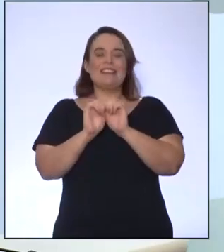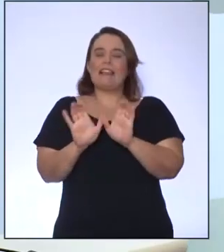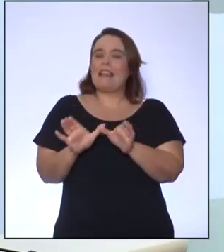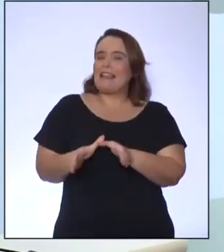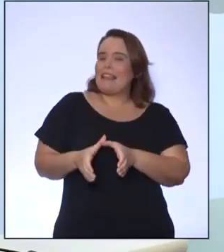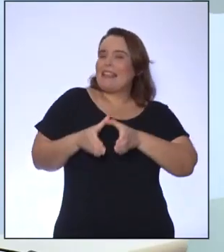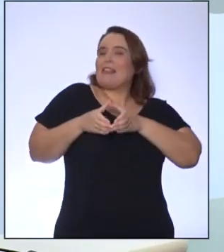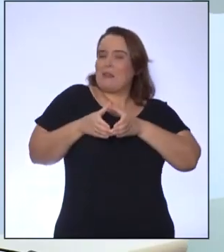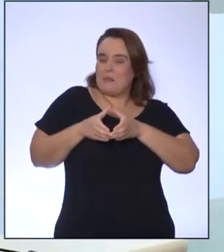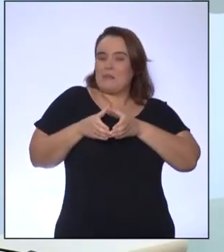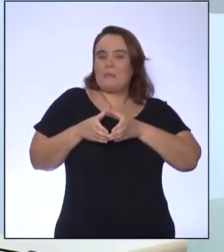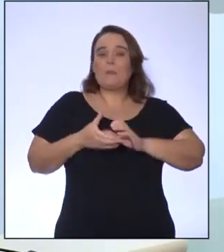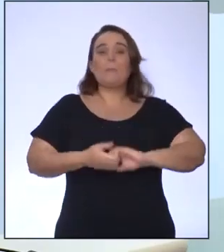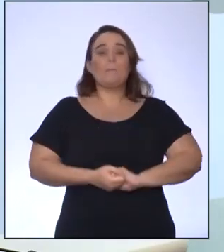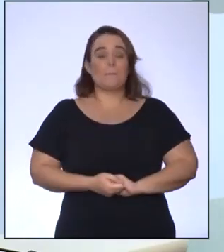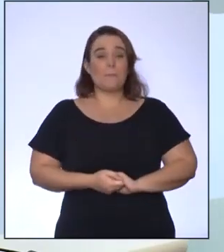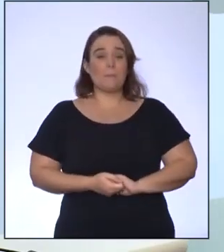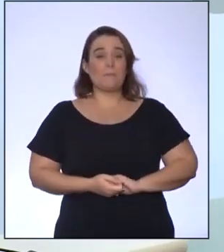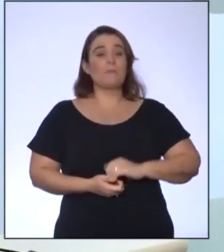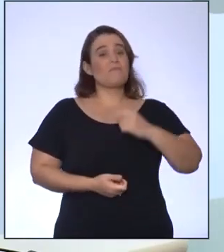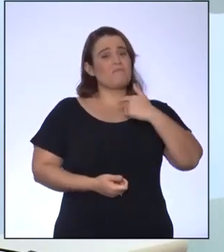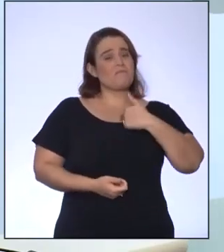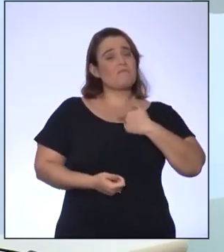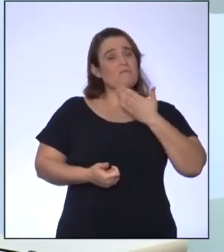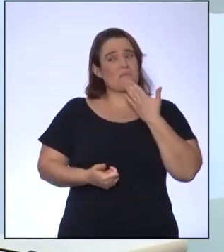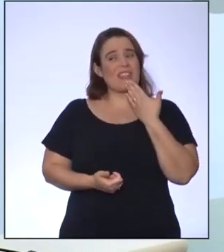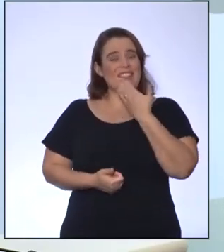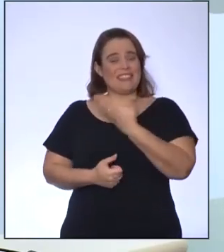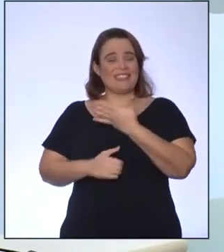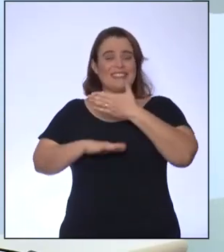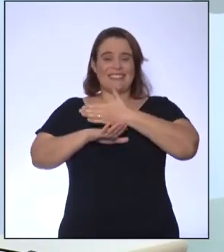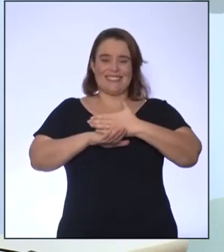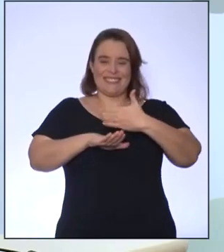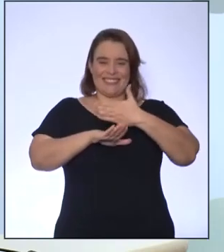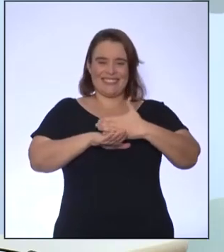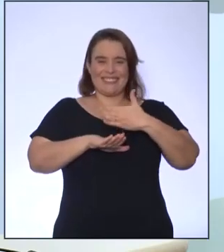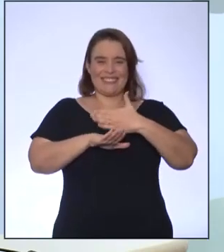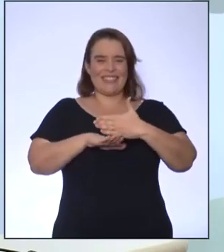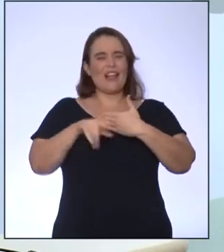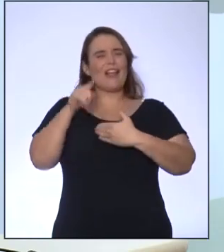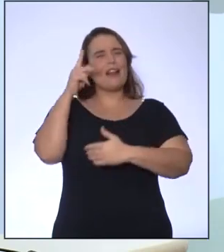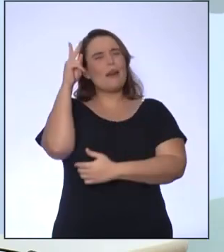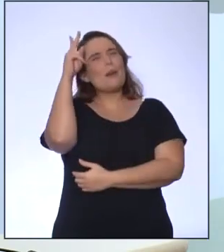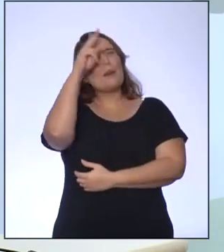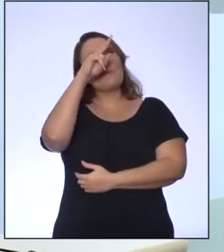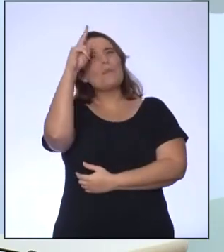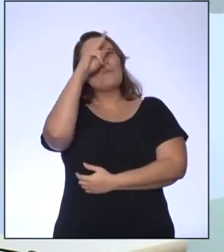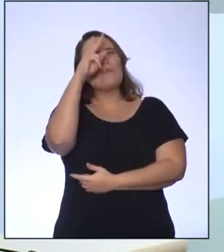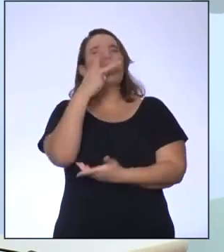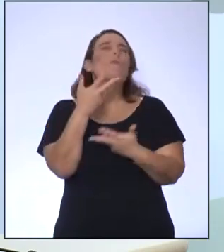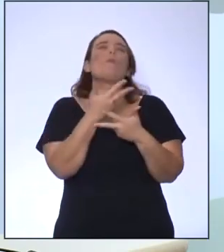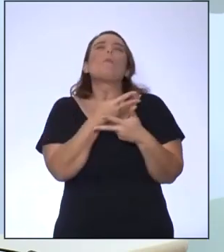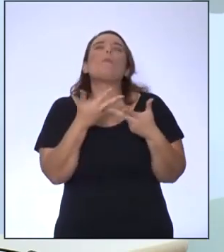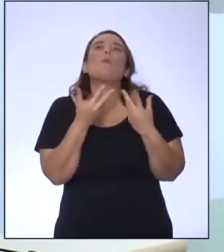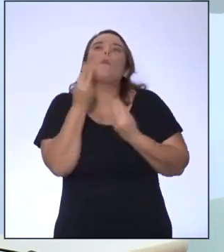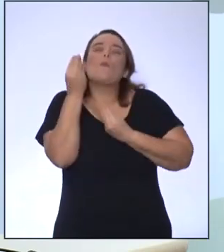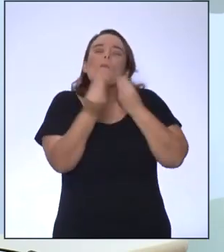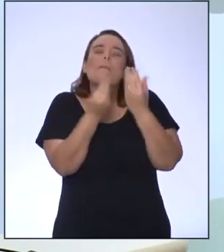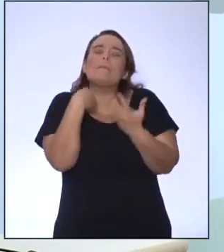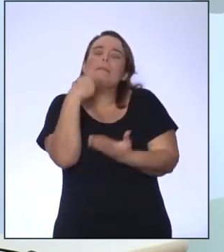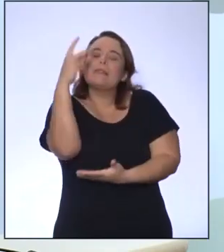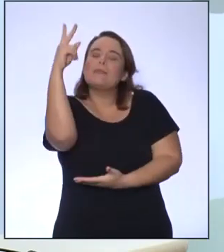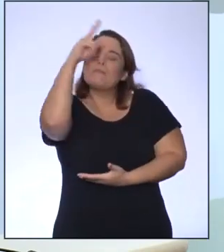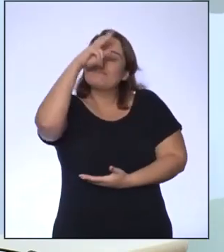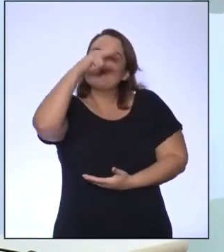professora já falou, e quando eu propus para ela esse exercício, né, dela reviver, né, dela resgatar 2 exemplos